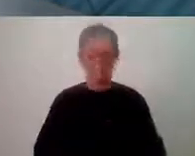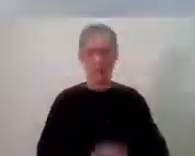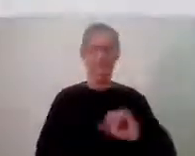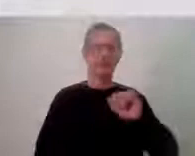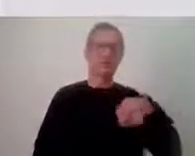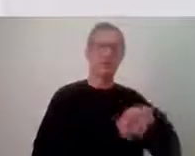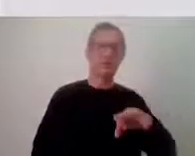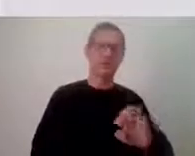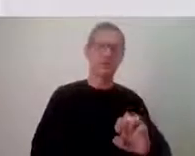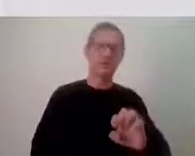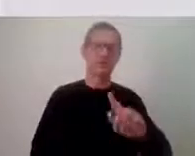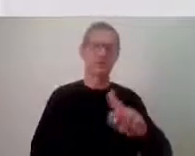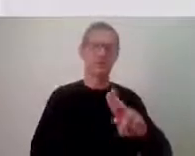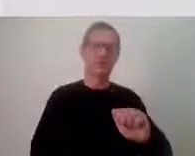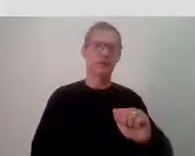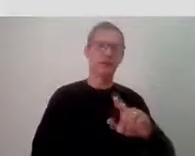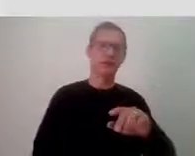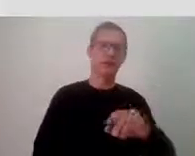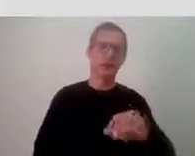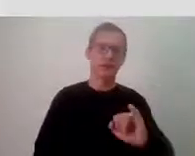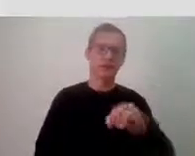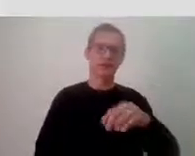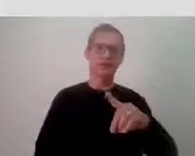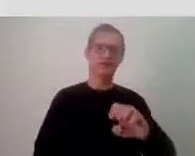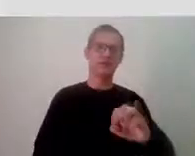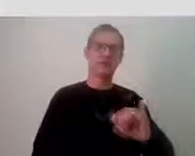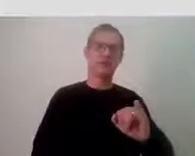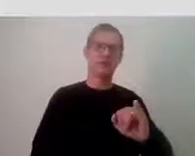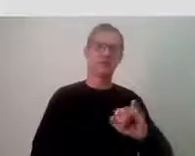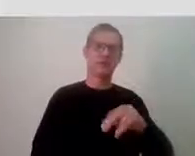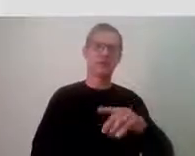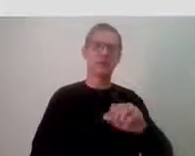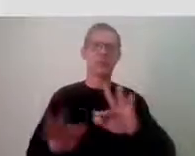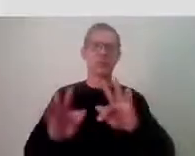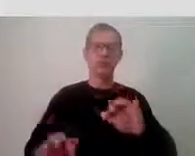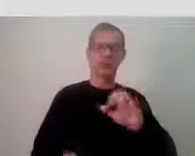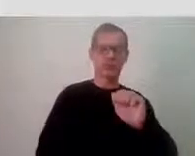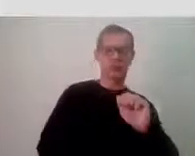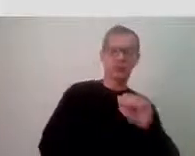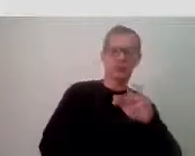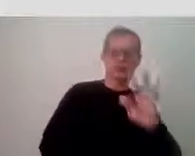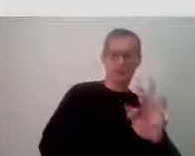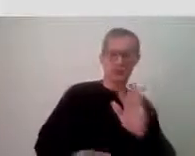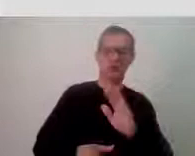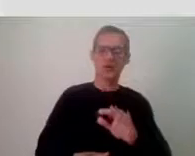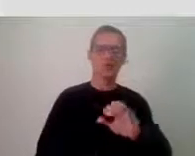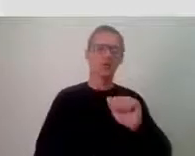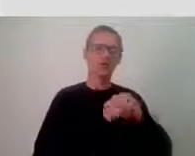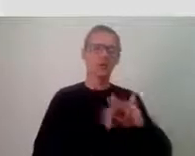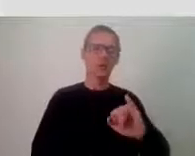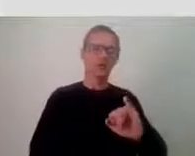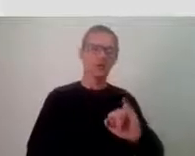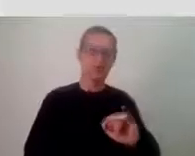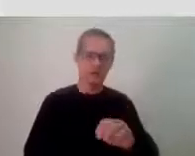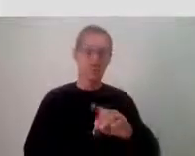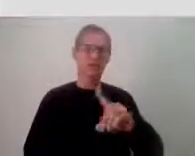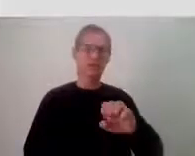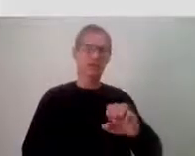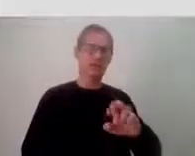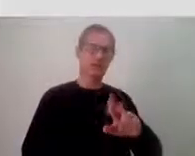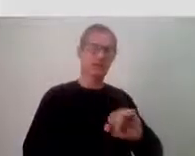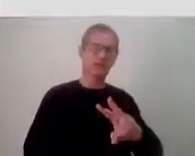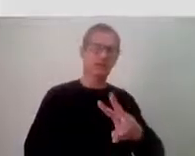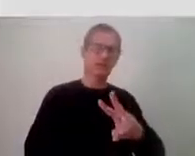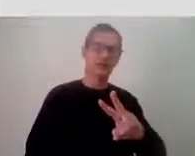quadro. Então, dizemos que uma função f é uma antiderivada ou primitiva de uma função f